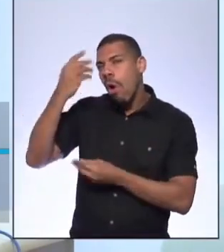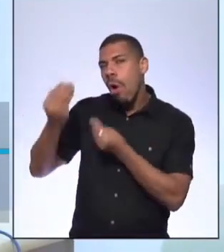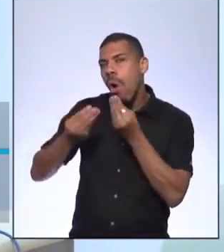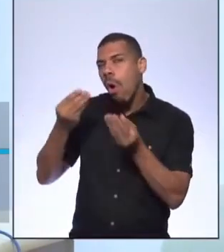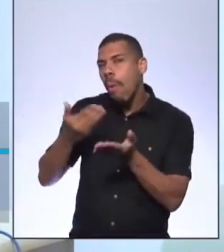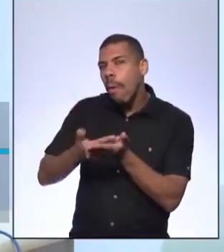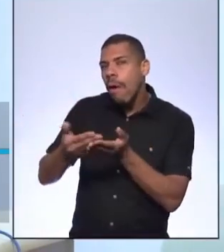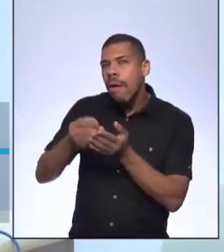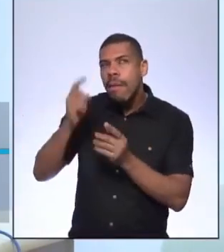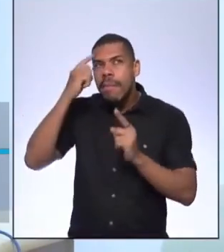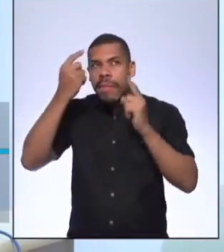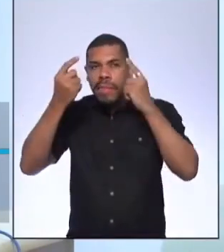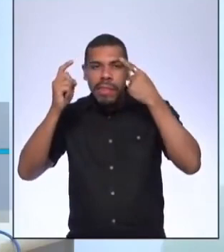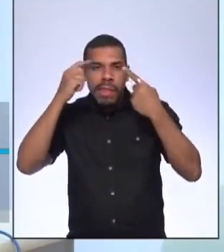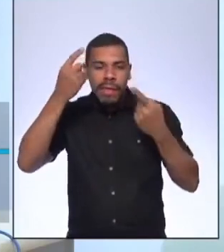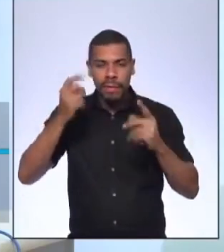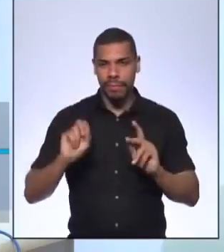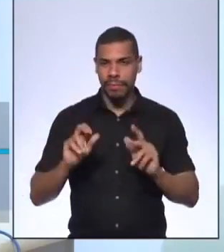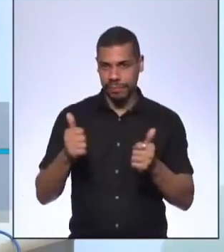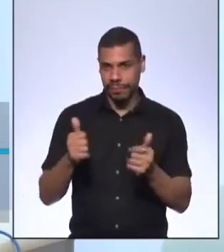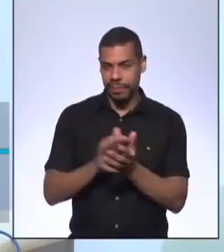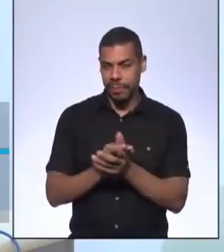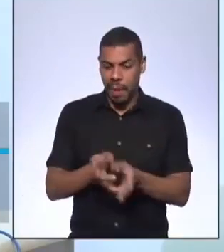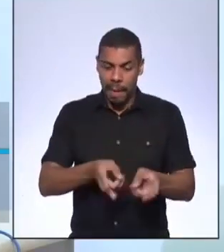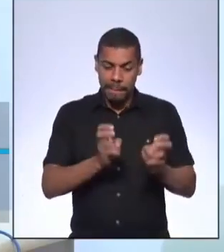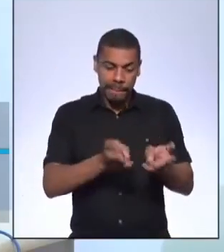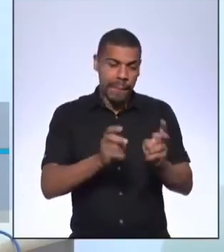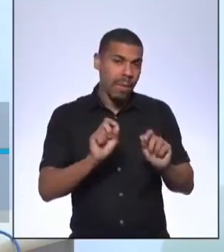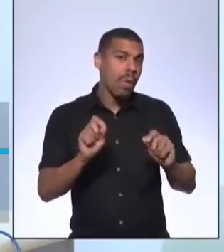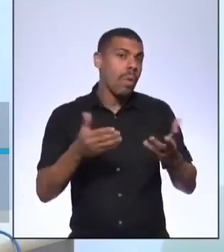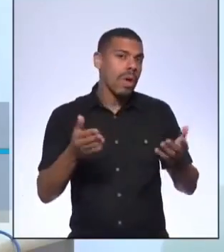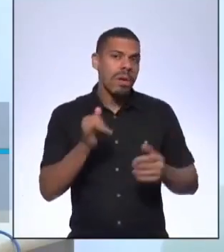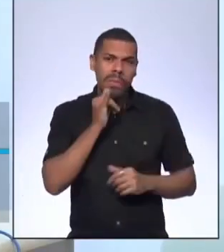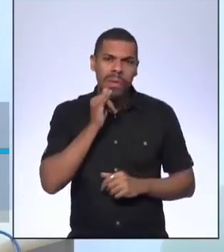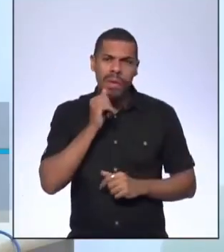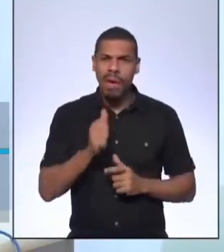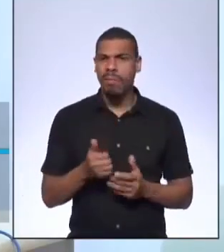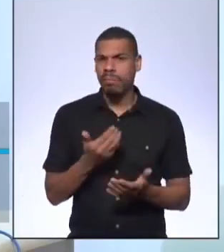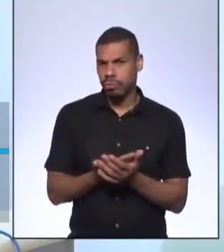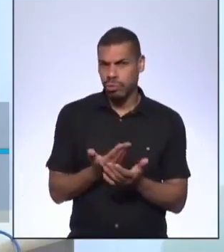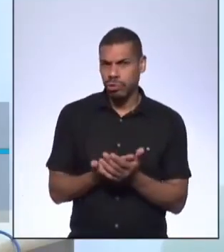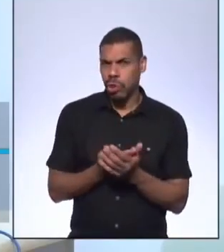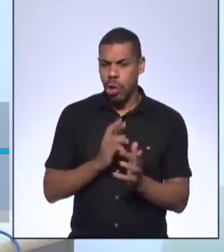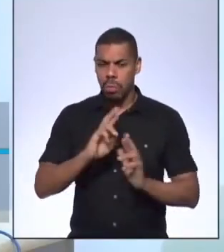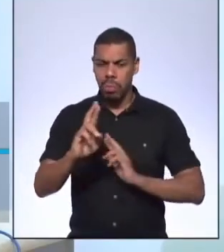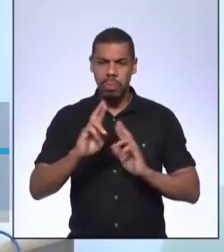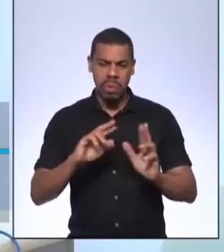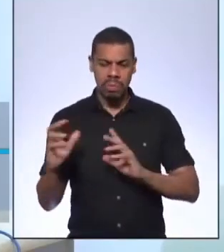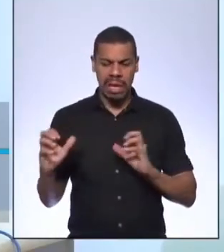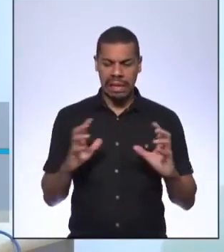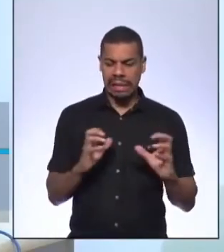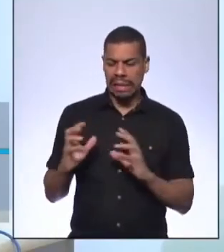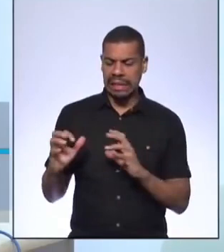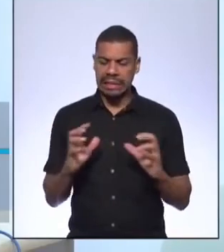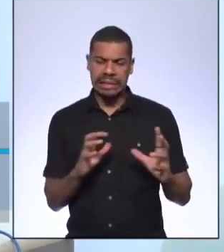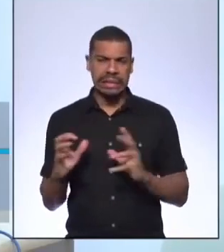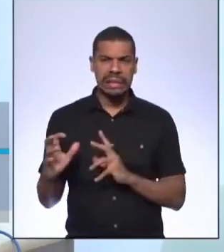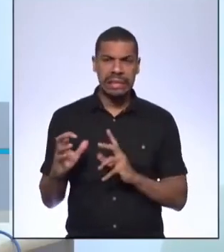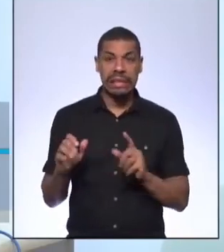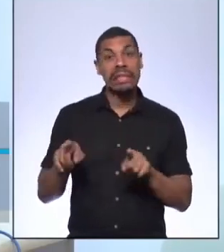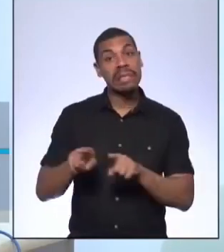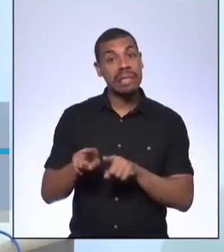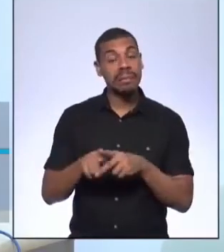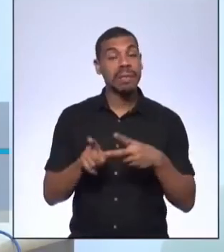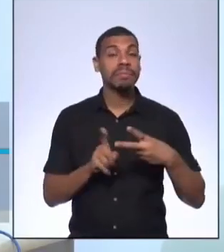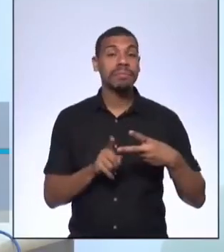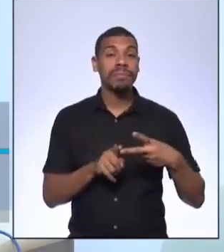vão tendo essas primeiras impressões aí. Mas eu percebi, professor Carlos, que muitos estudantes colocaram guerra e comércio, né? Eu acho